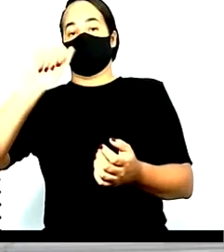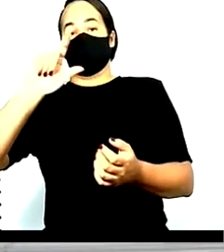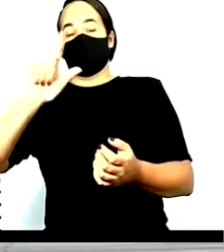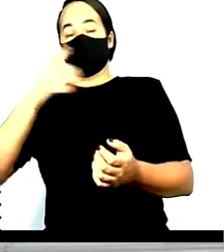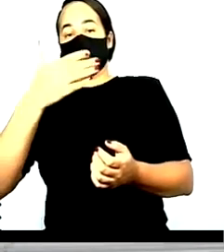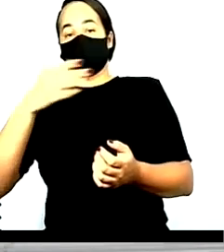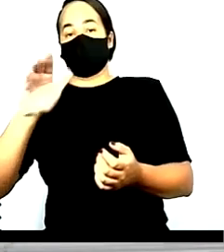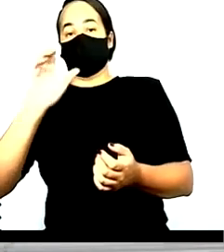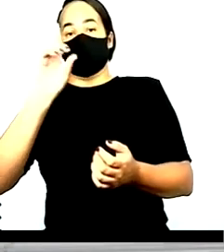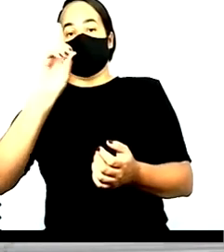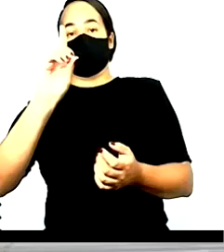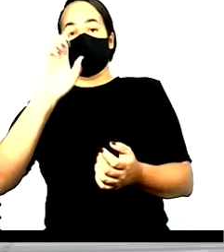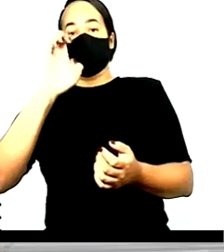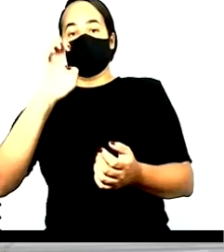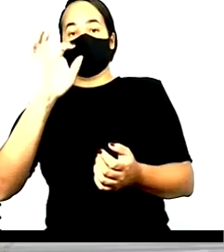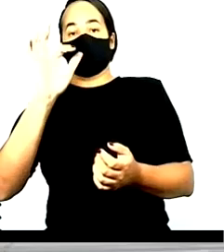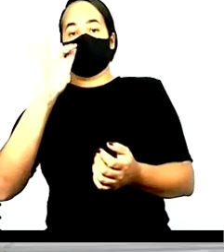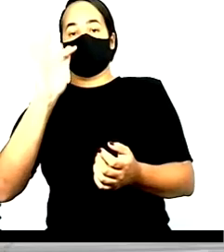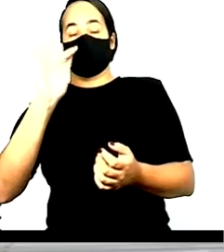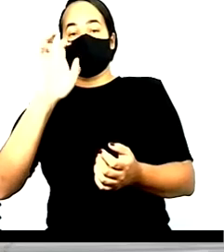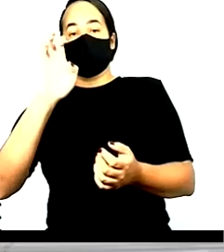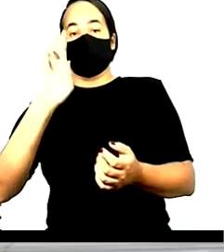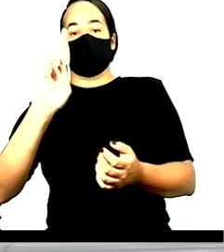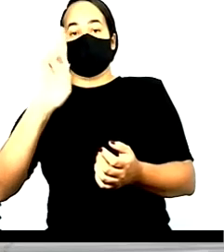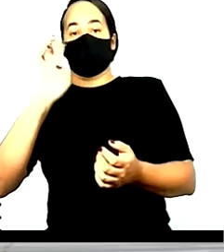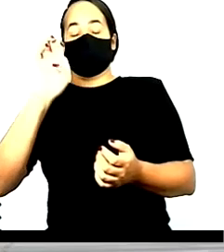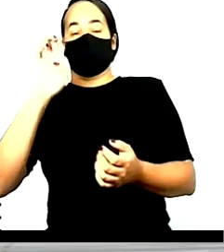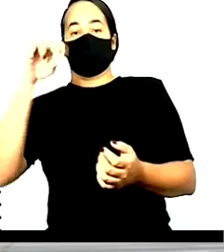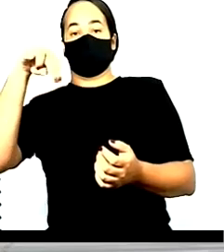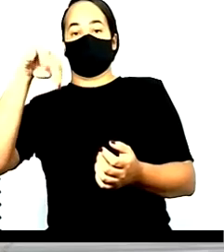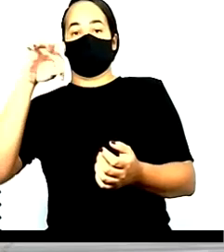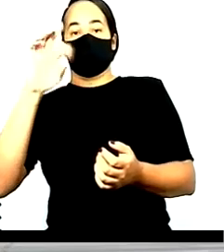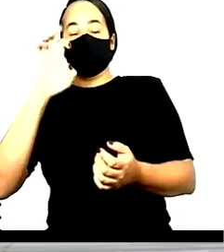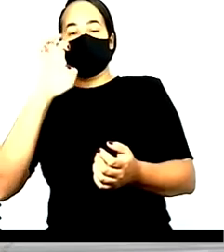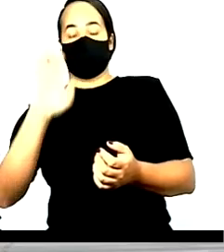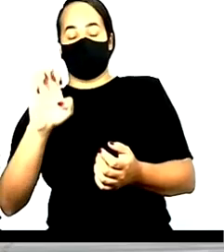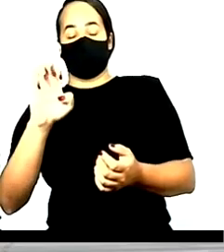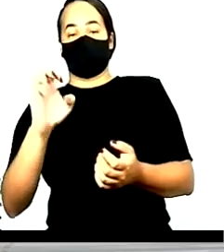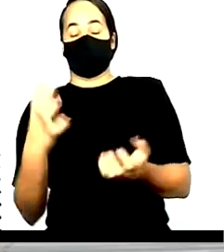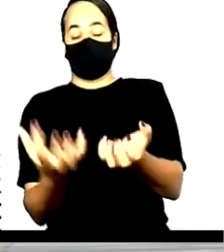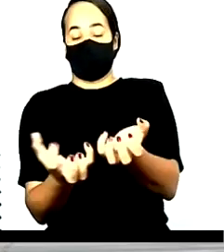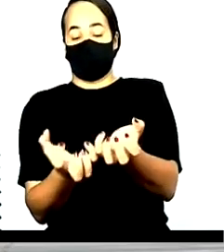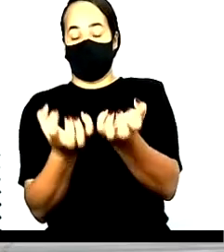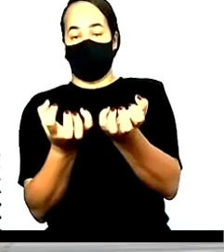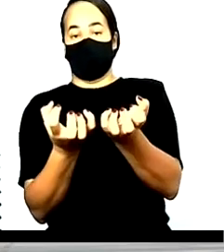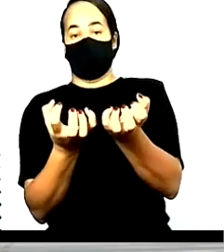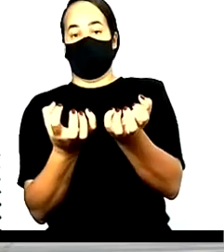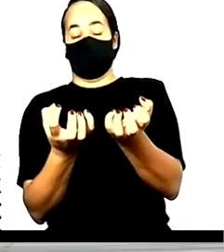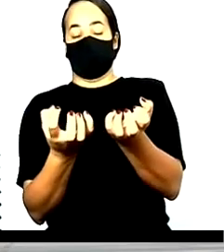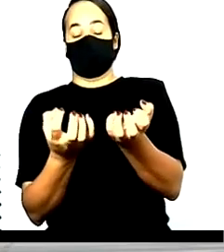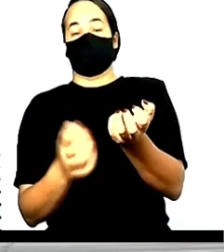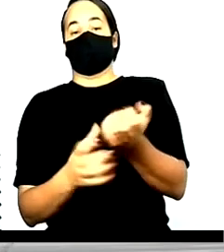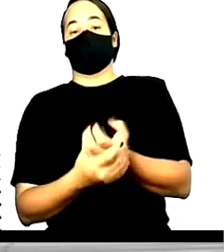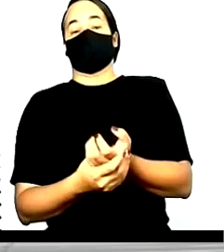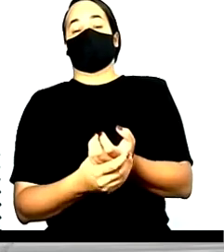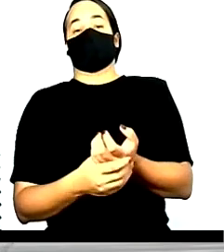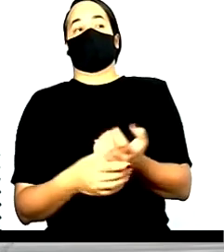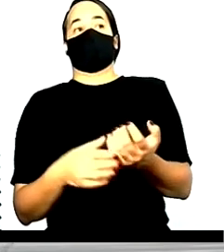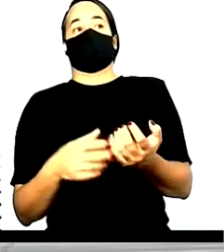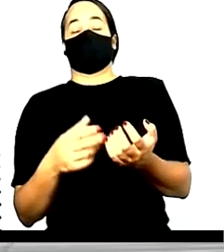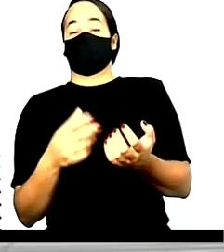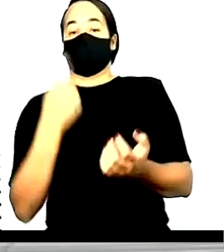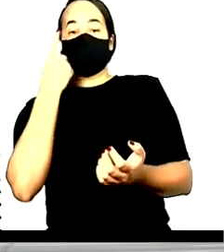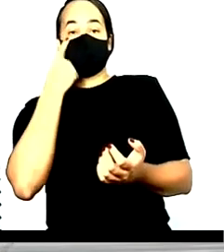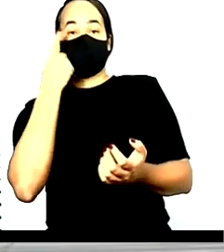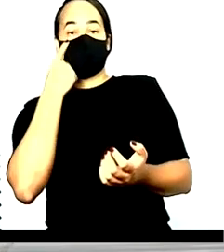pela cavidade abdominal, circuncida a base da bexiga e alarga-se, formando uma ampola, como você vê aí na